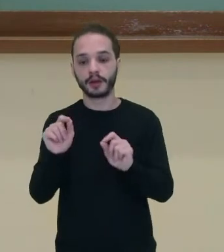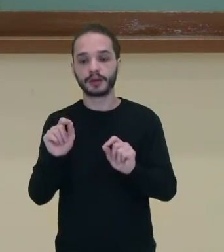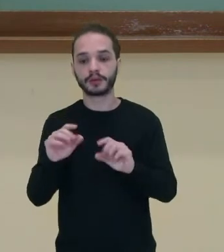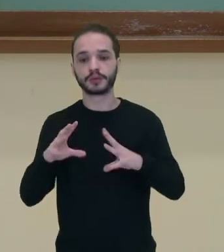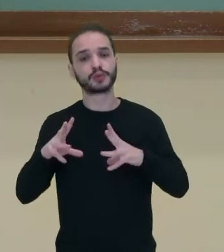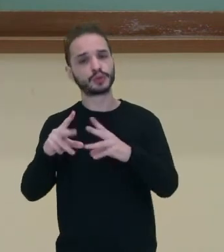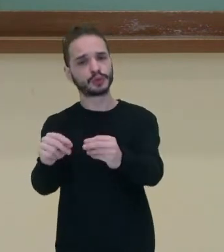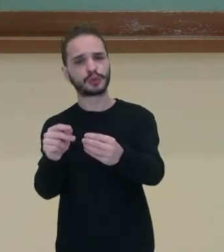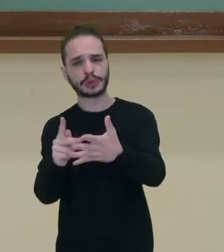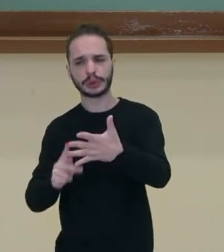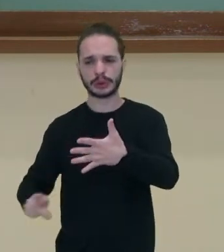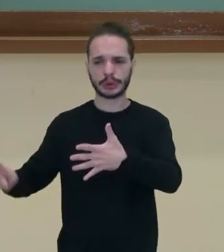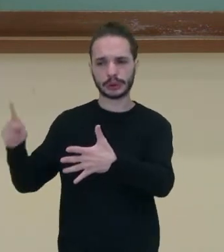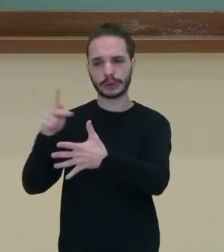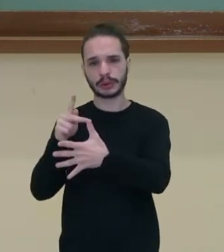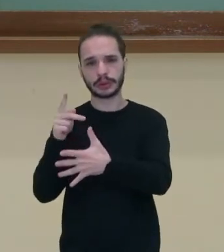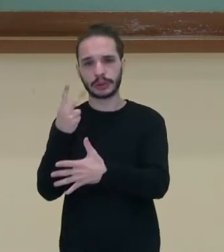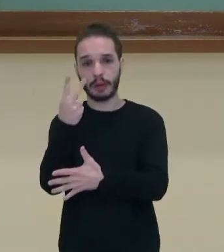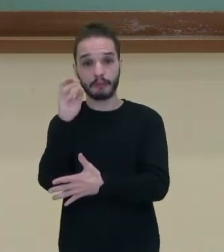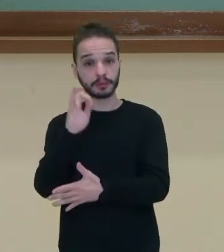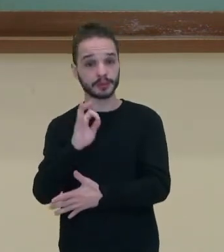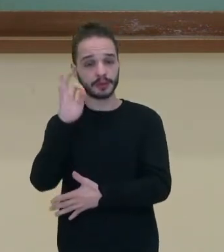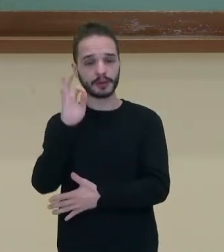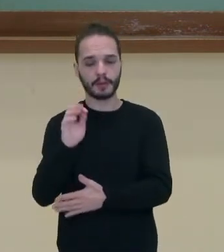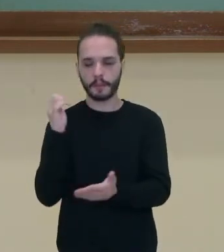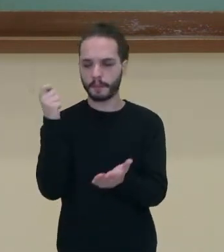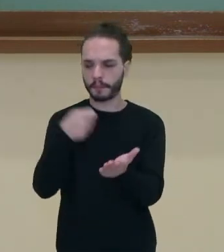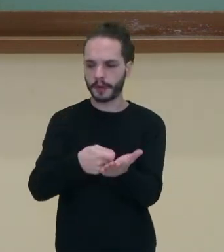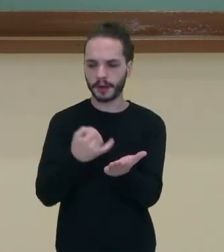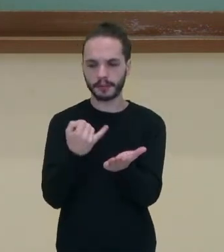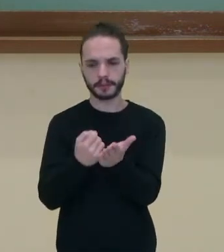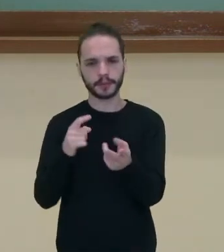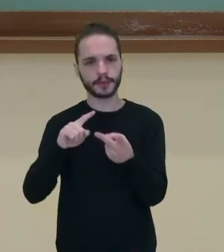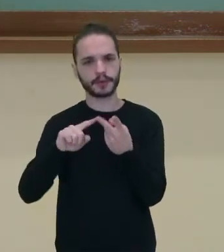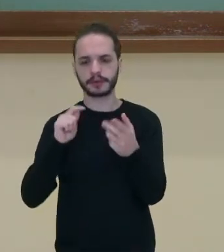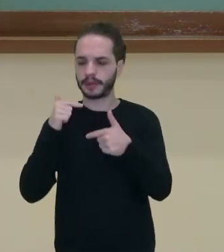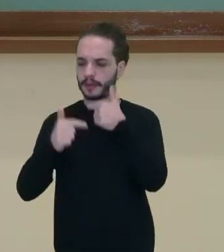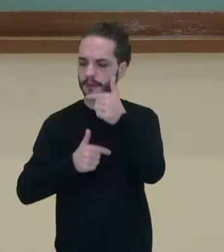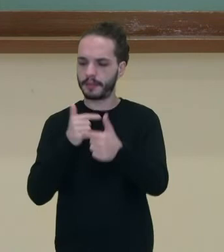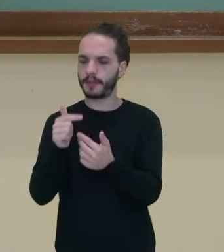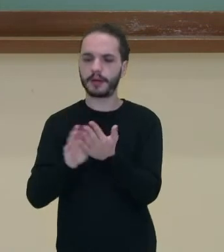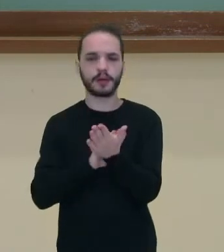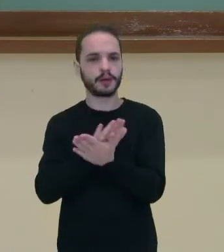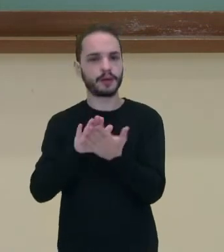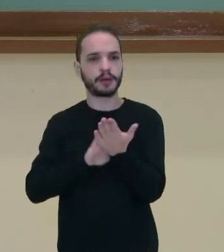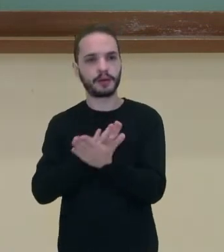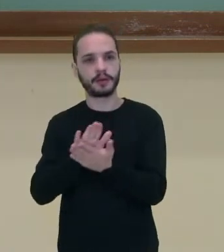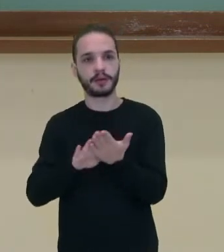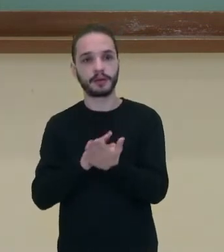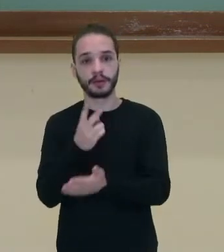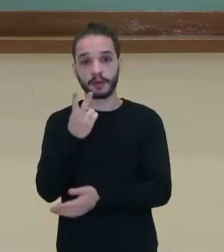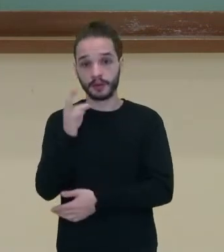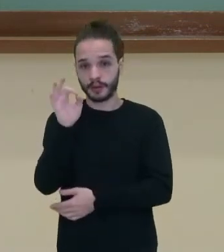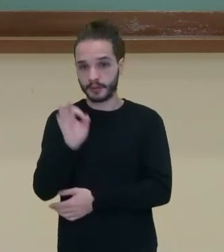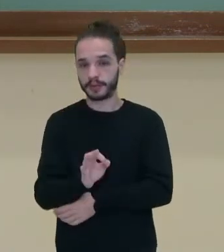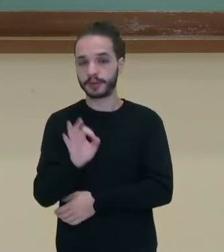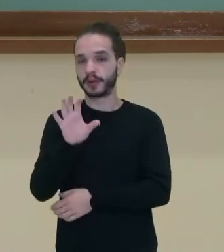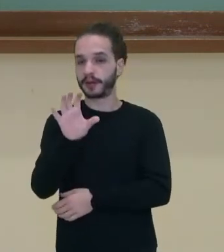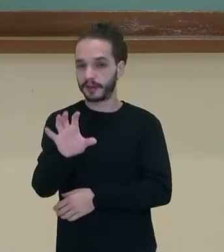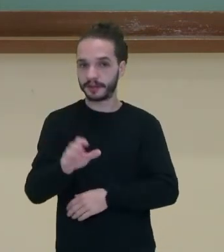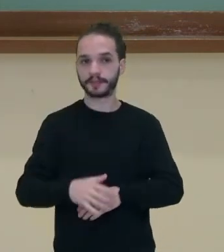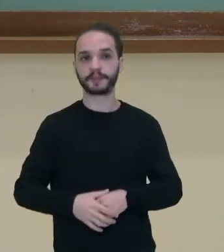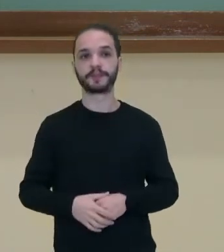todos os privilégios, né? Não pagam imposto, não trabalham, né? Então esse 2% era assim. E eles viviam da